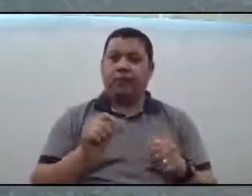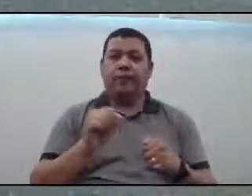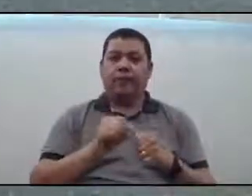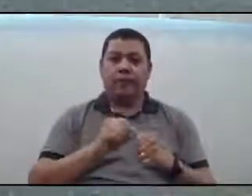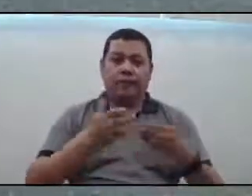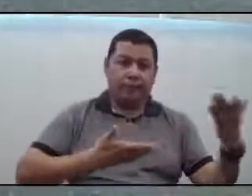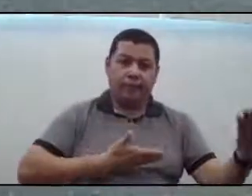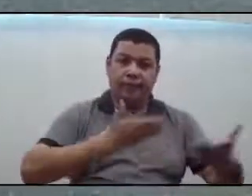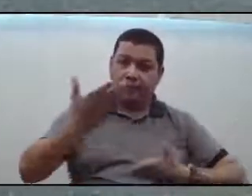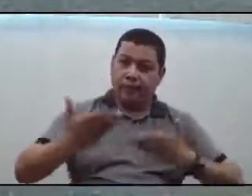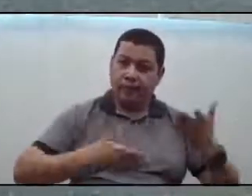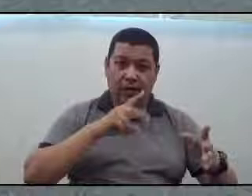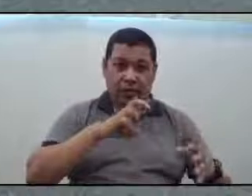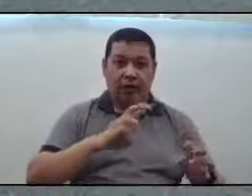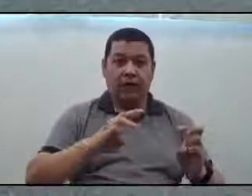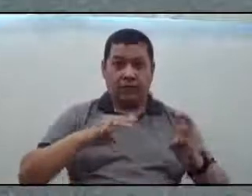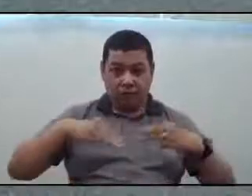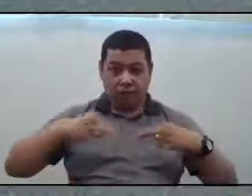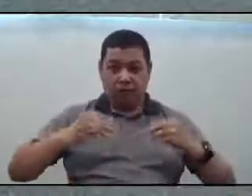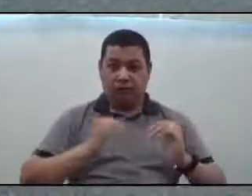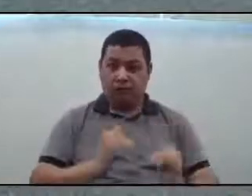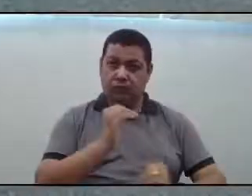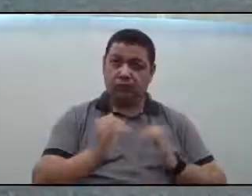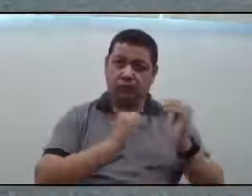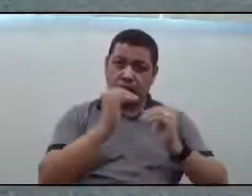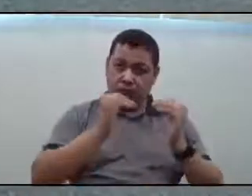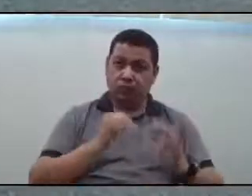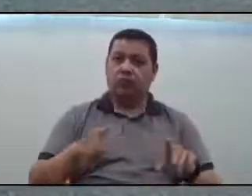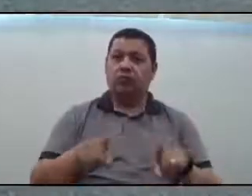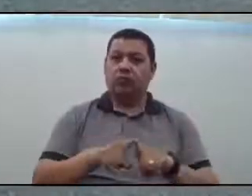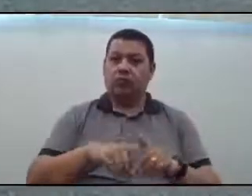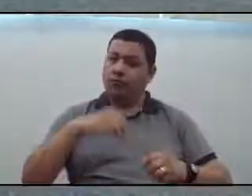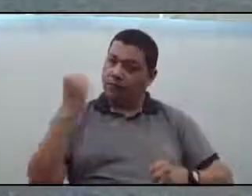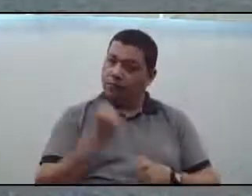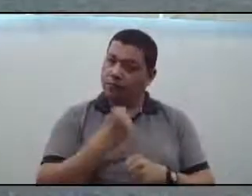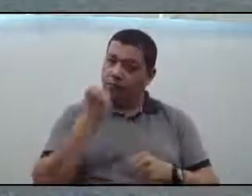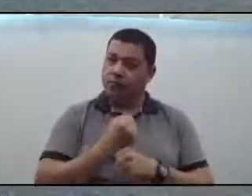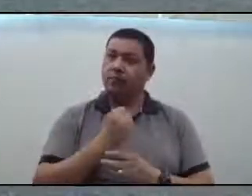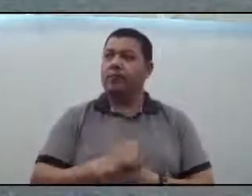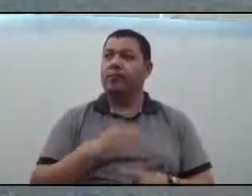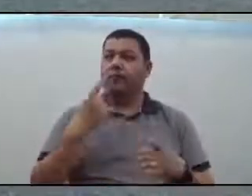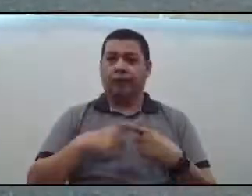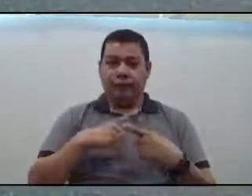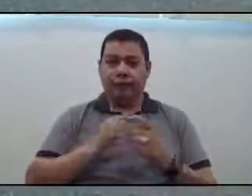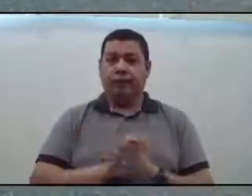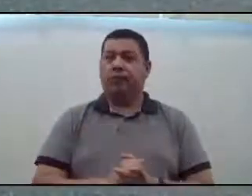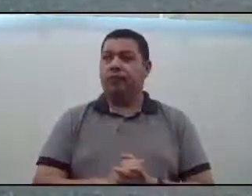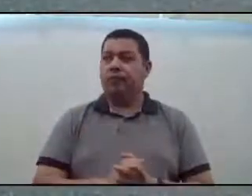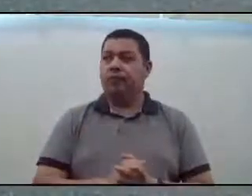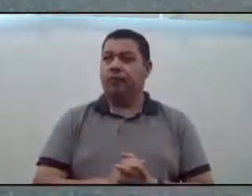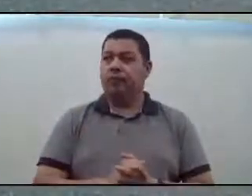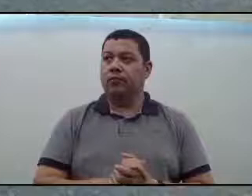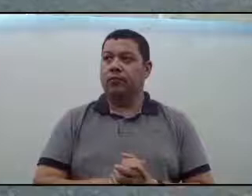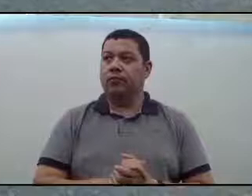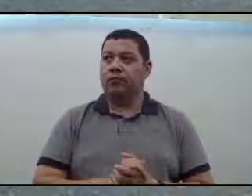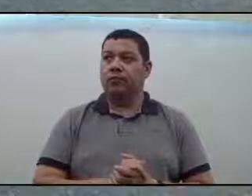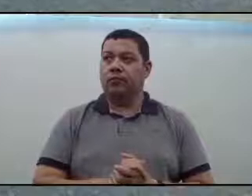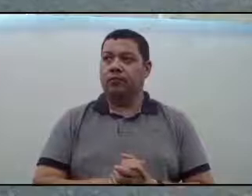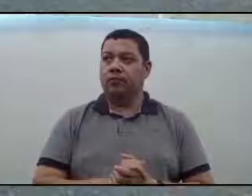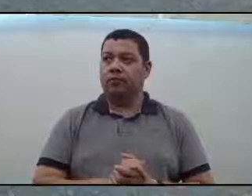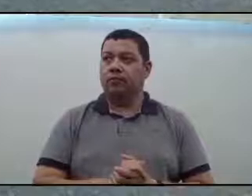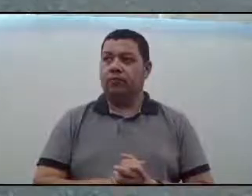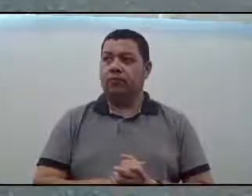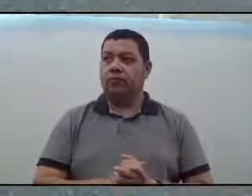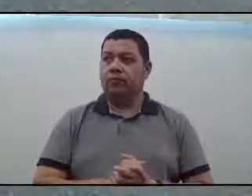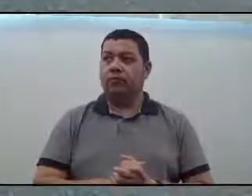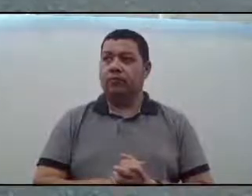interlocução no Ministério de Desenvolvimento, no Ministério de Infraestrutura, para que realmente não passe a ser